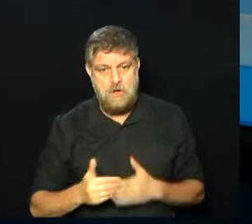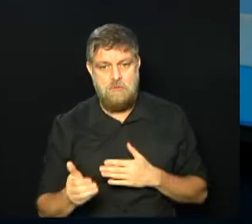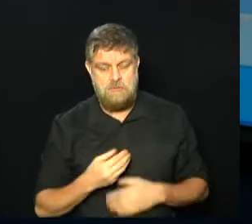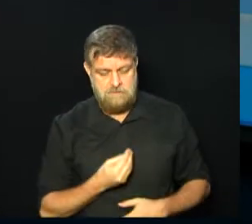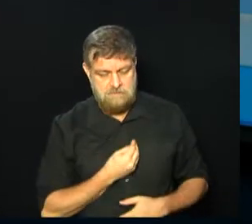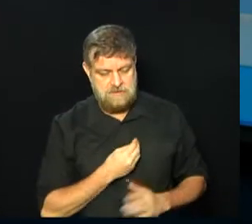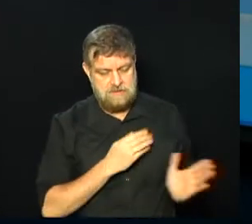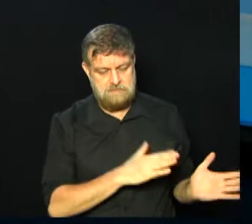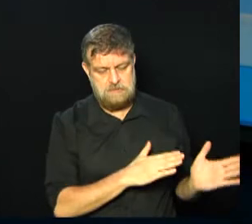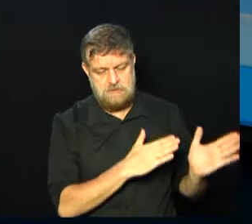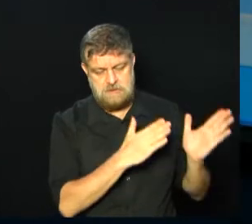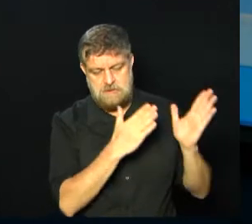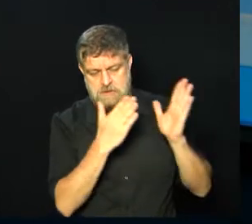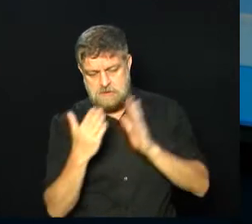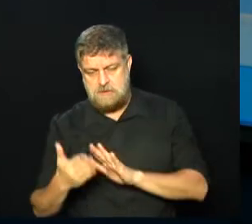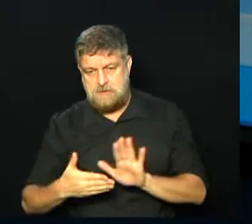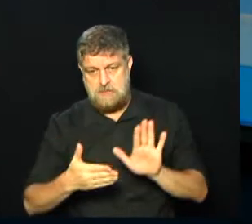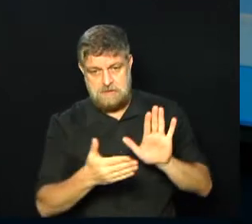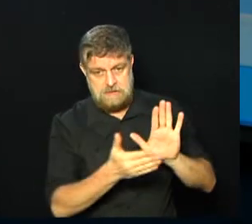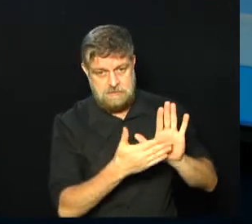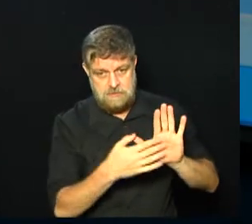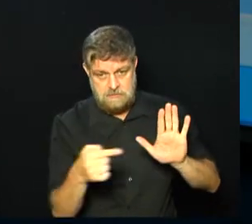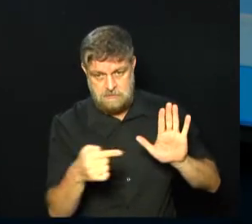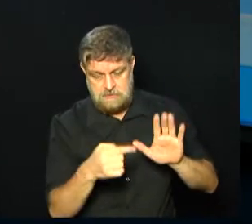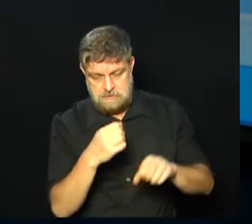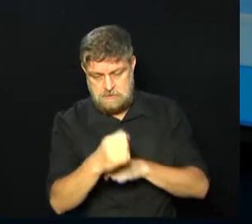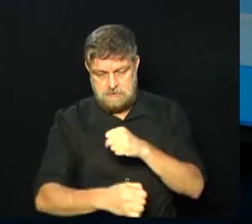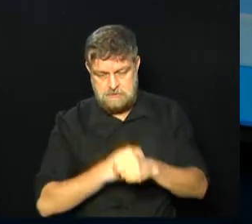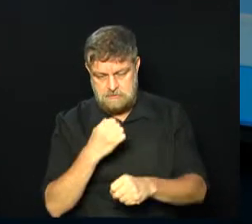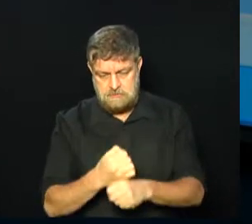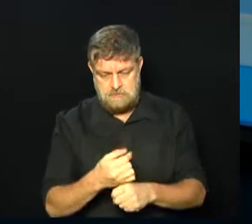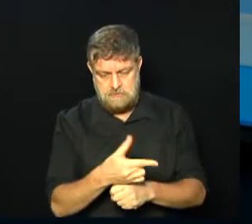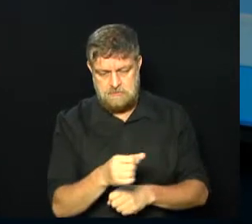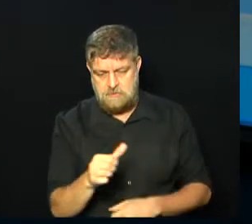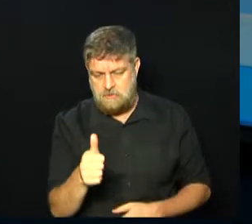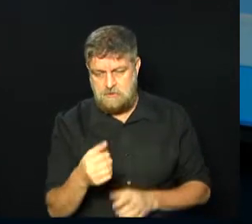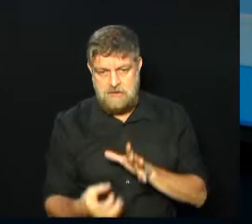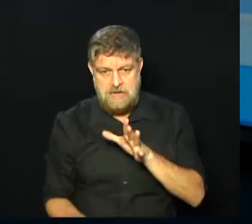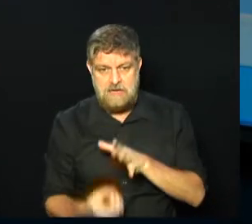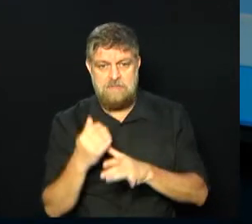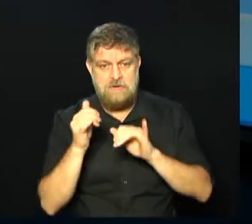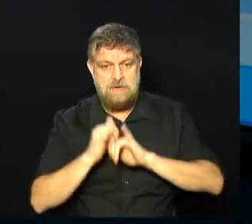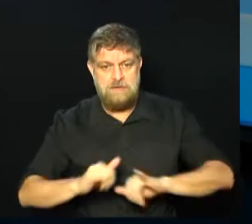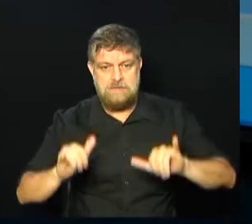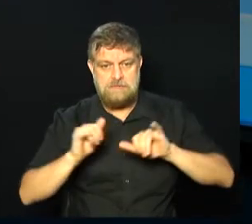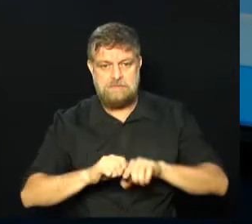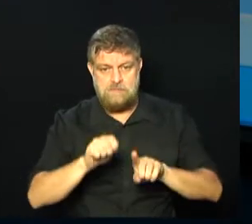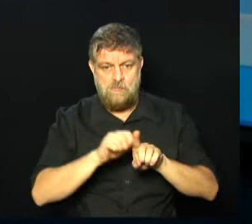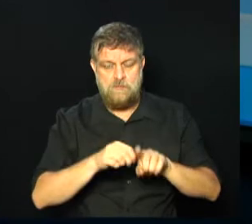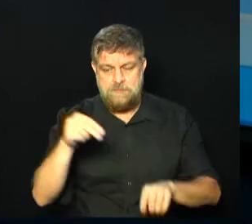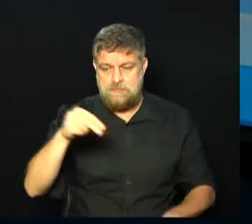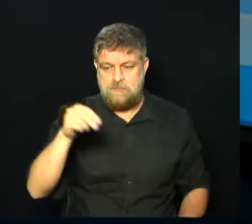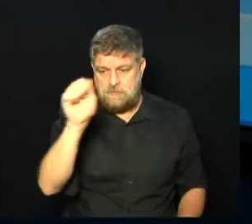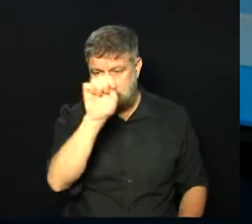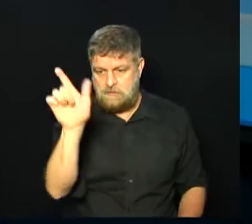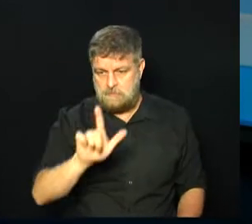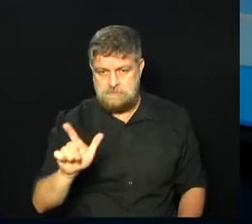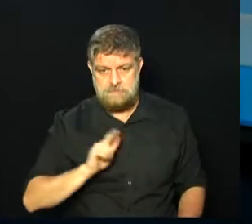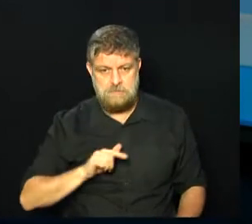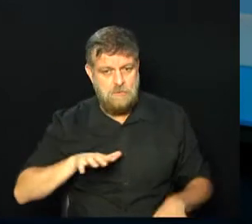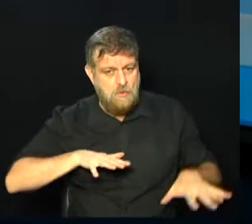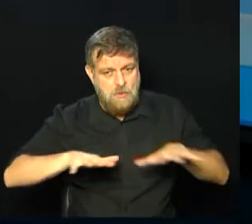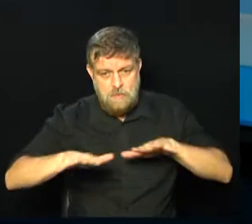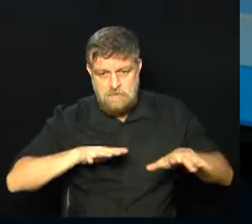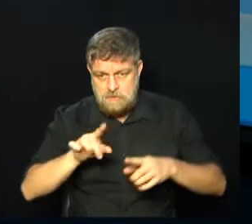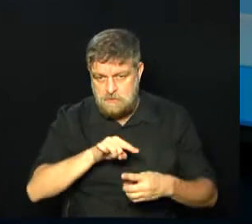vida. Nesse propósito, em 2011, criamos a campanha Novembro Azul, o maior movimento em